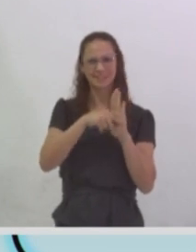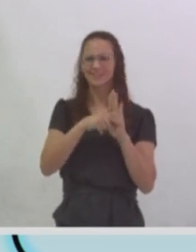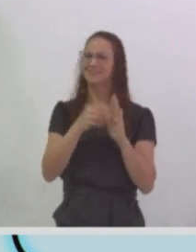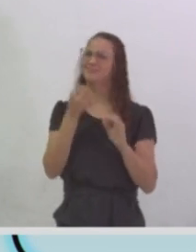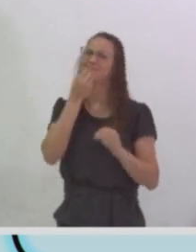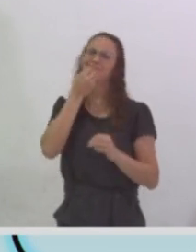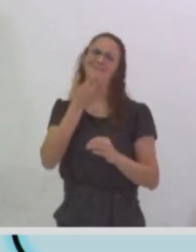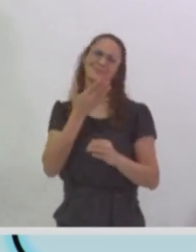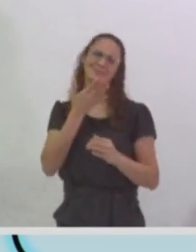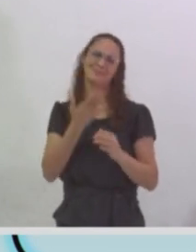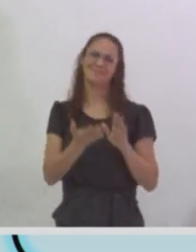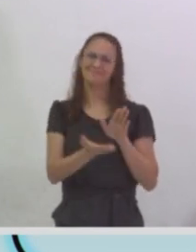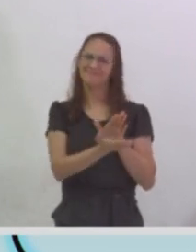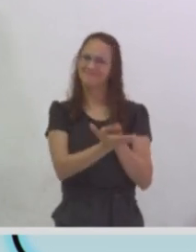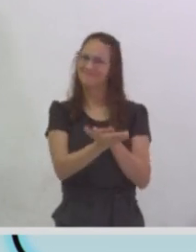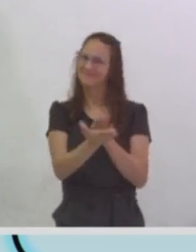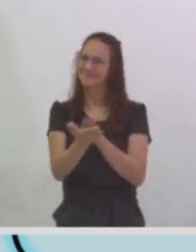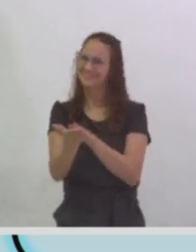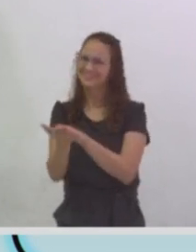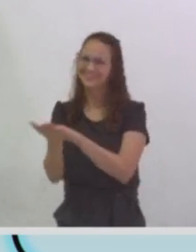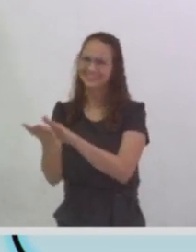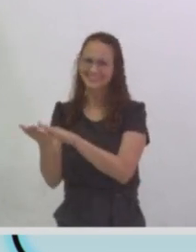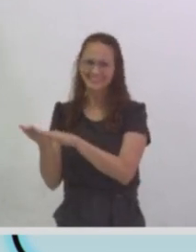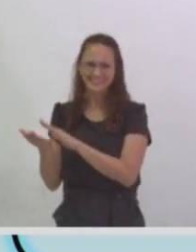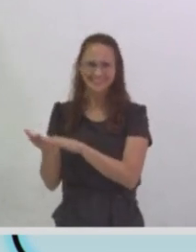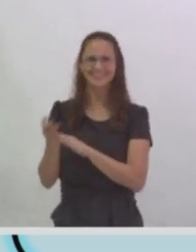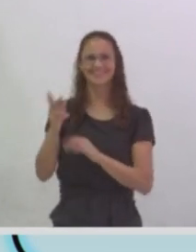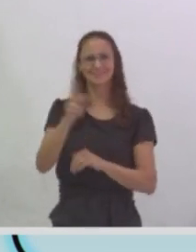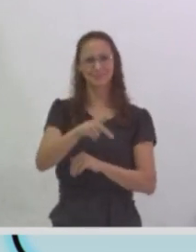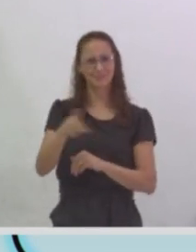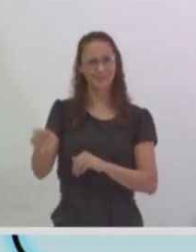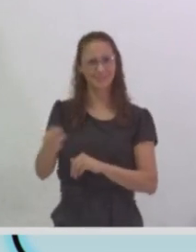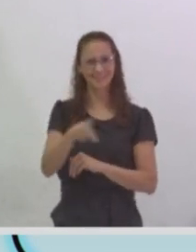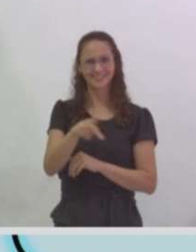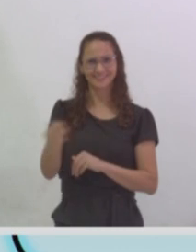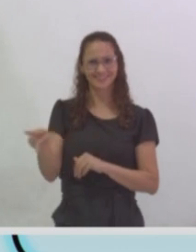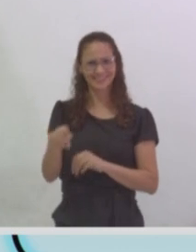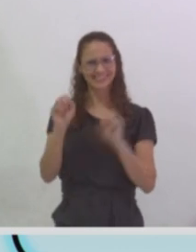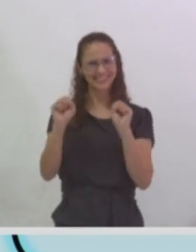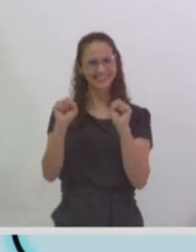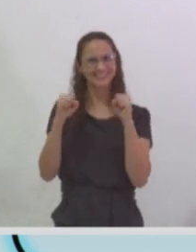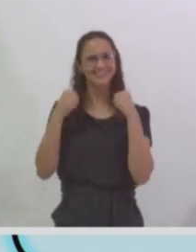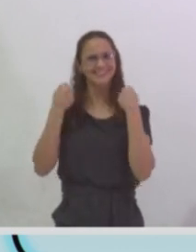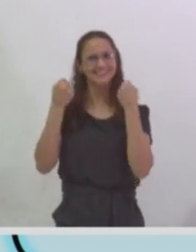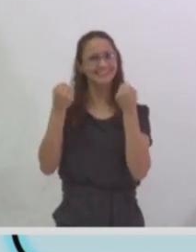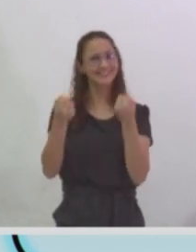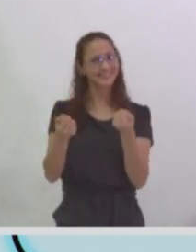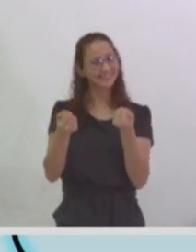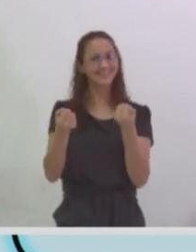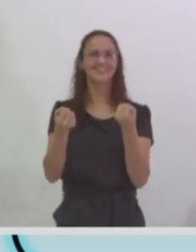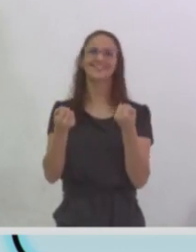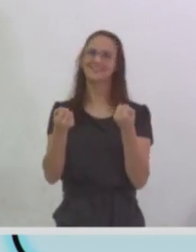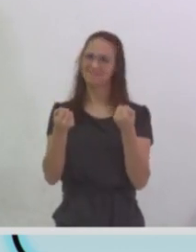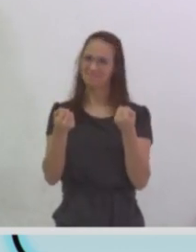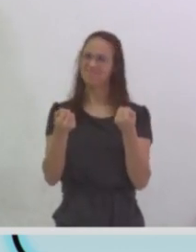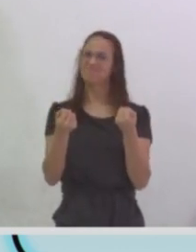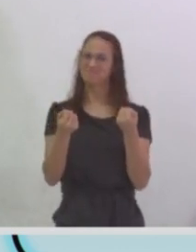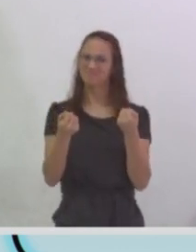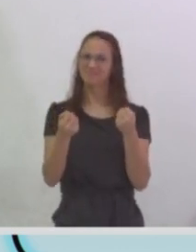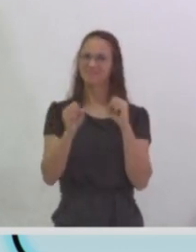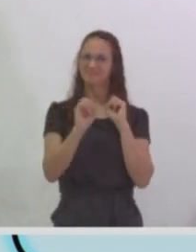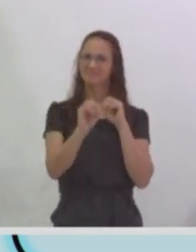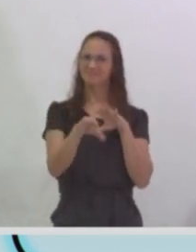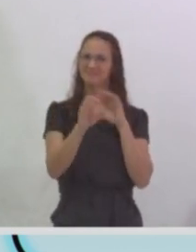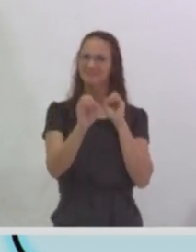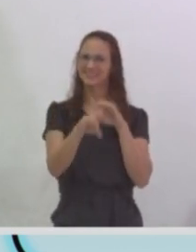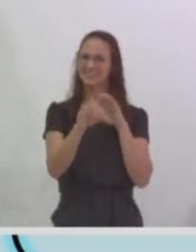meus aplausos a todos os professores da rede que têm se empenhado excepcionalmente para o aprendizado de